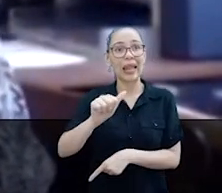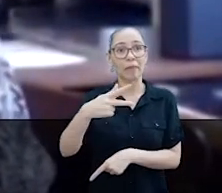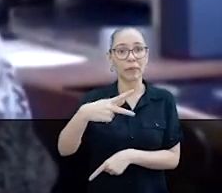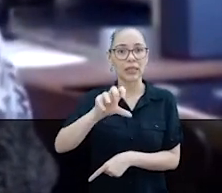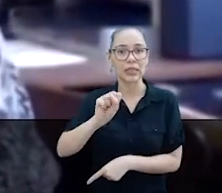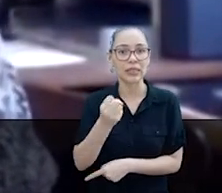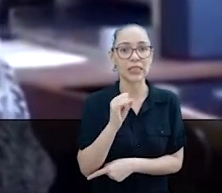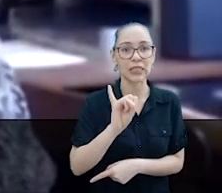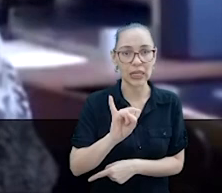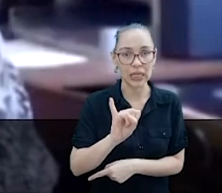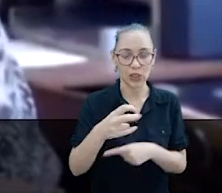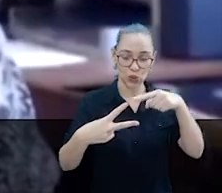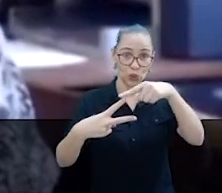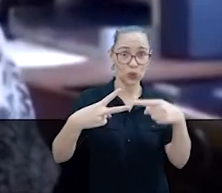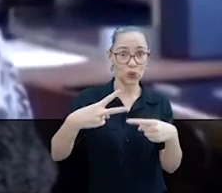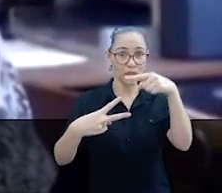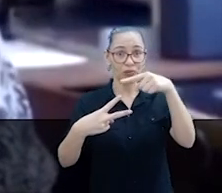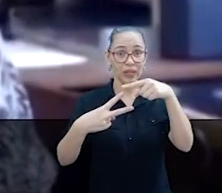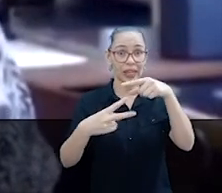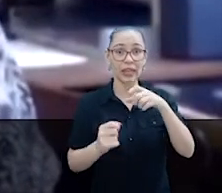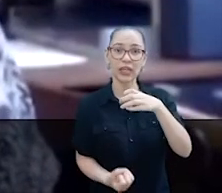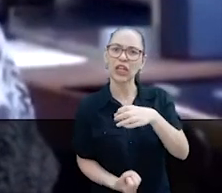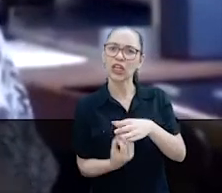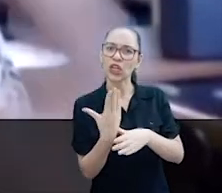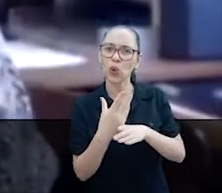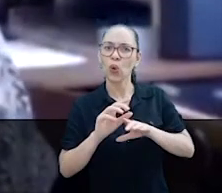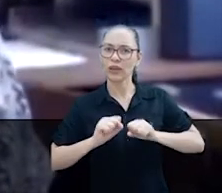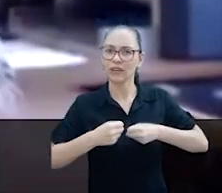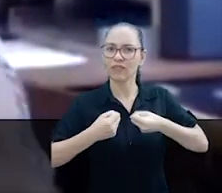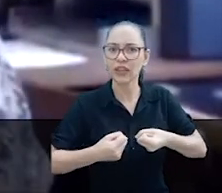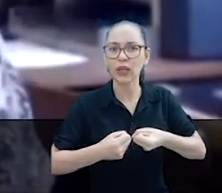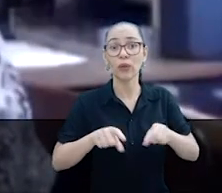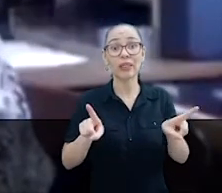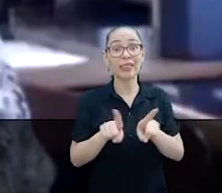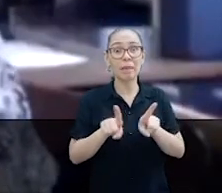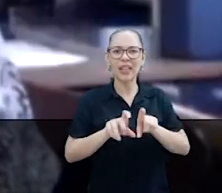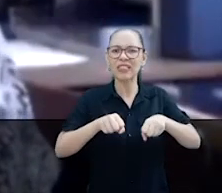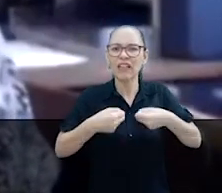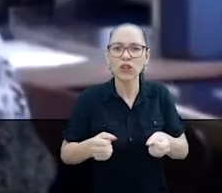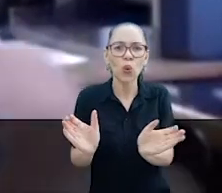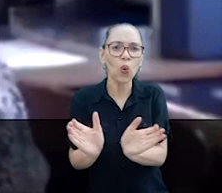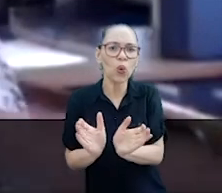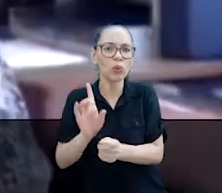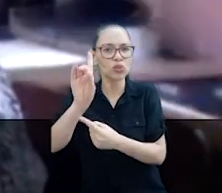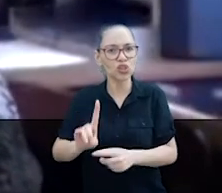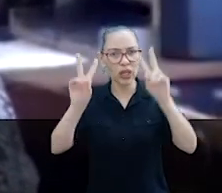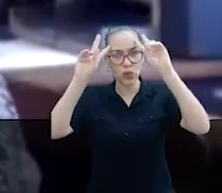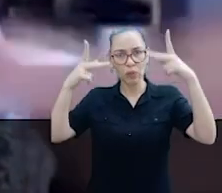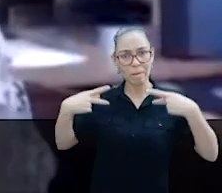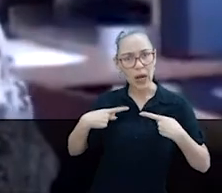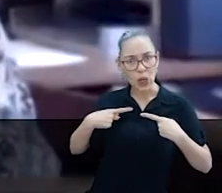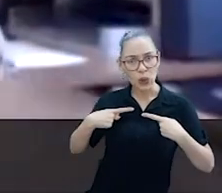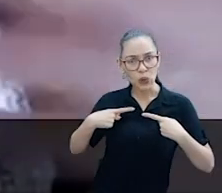é a ideia do Marcos Vinícius. Todas essas, a Comissão de Direitos Humanos, em cada